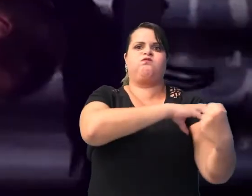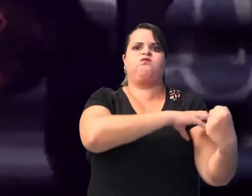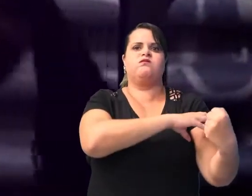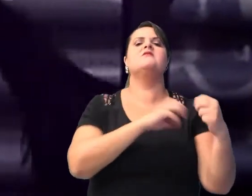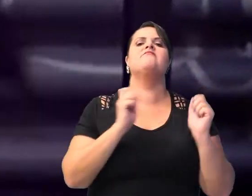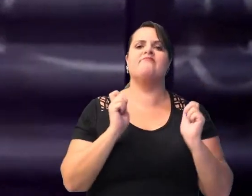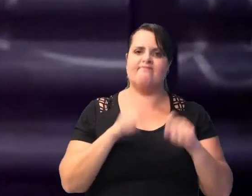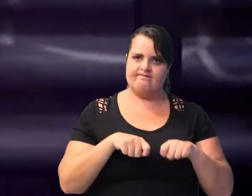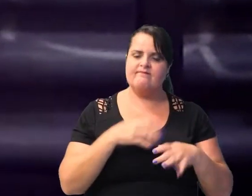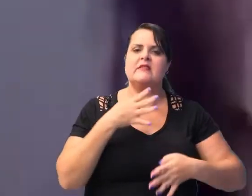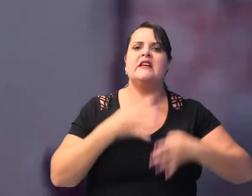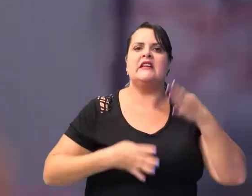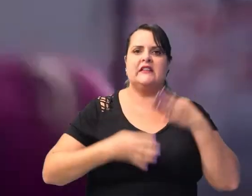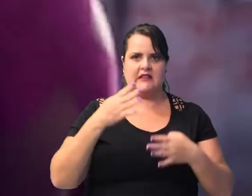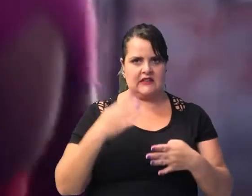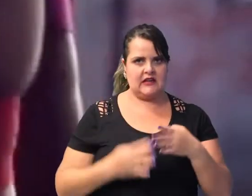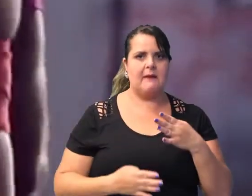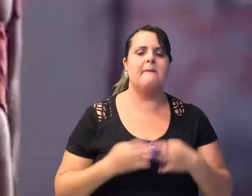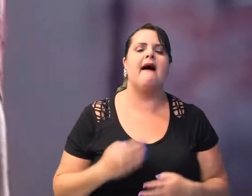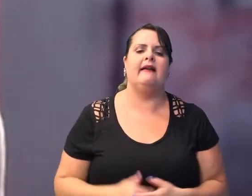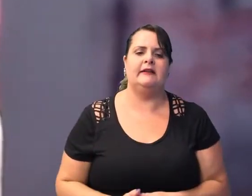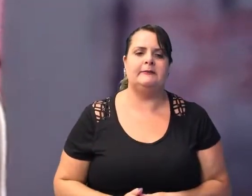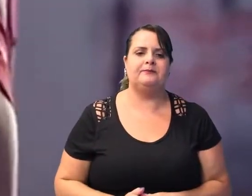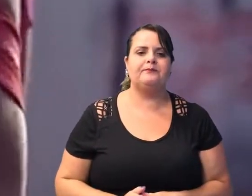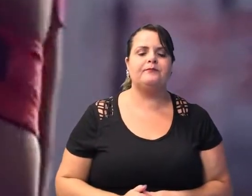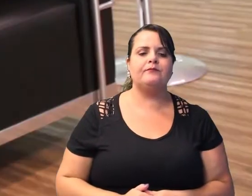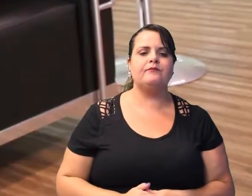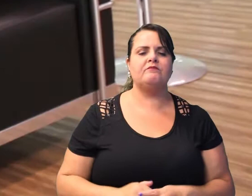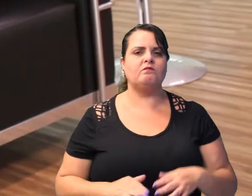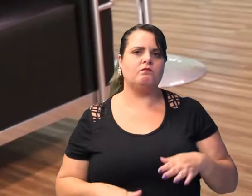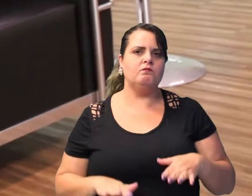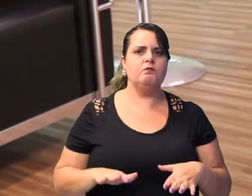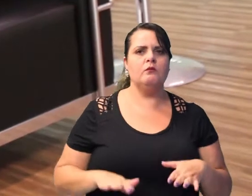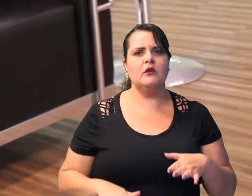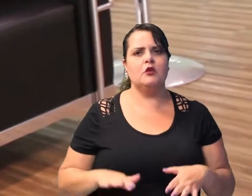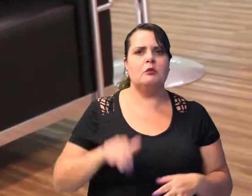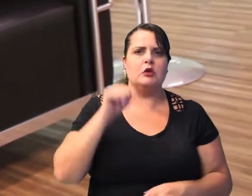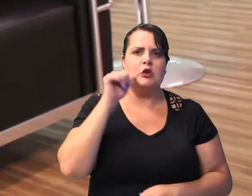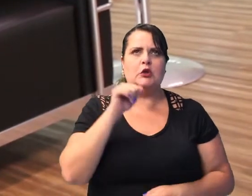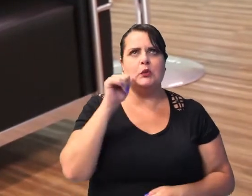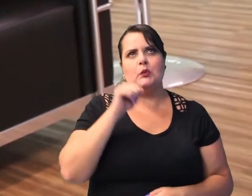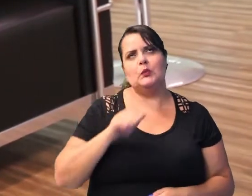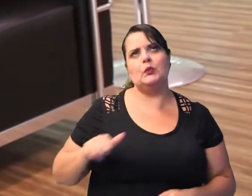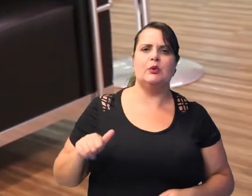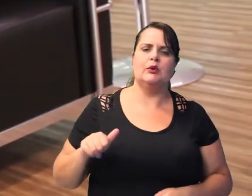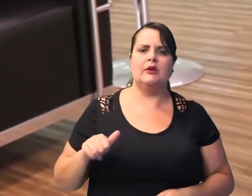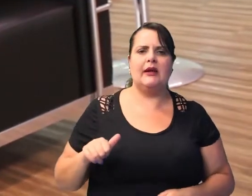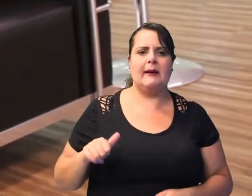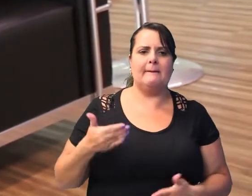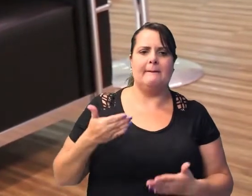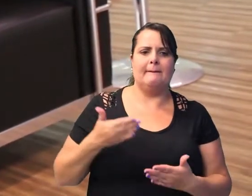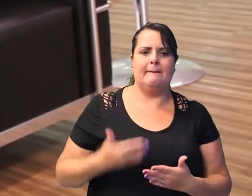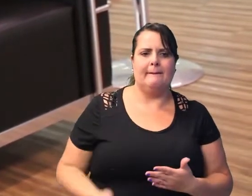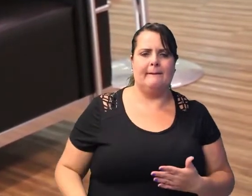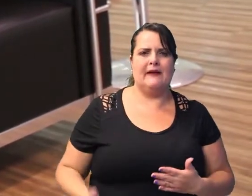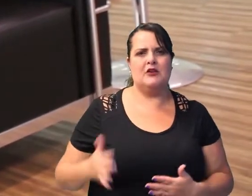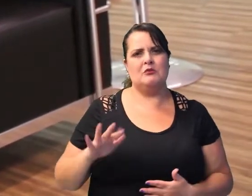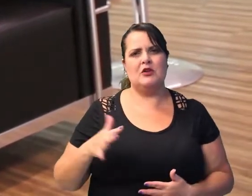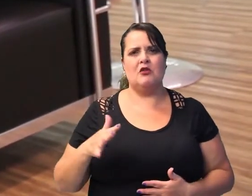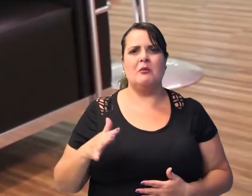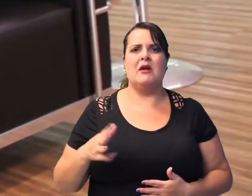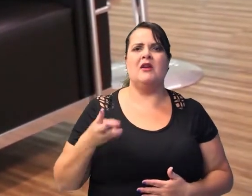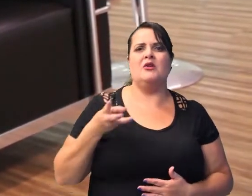tal até 2 e meio cento ao ano isso ai dá aproximadamente uma mulher de 70 quilos uns